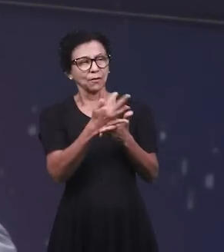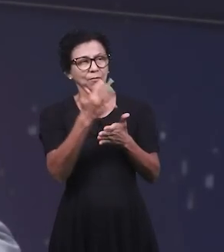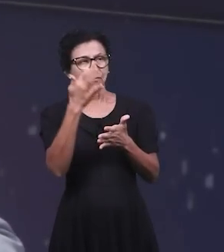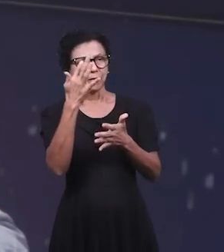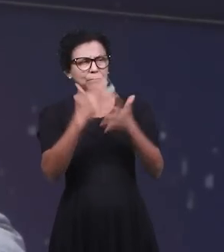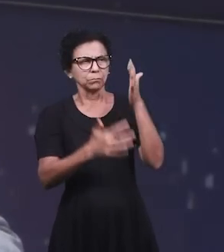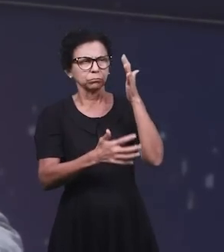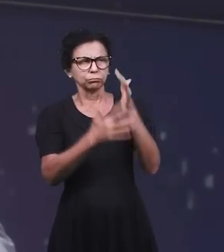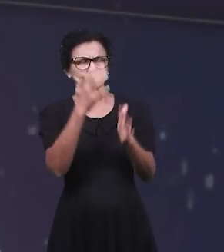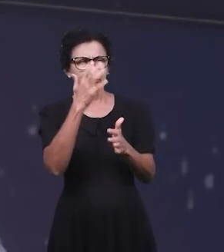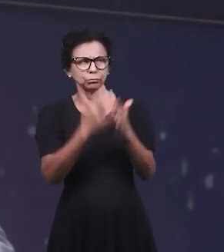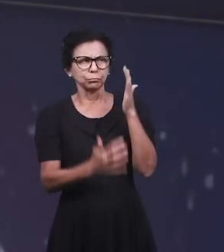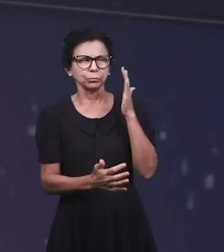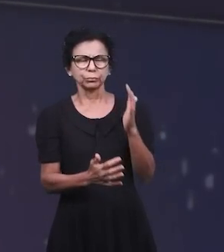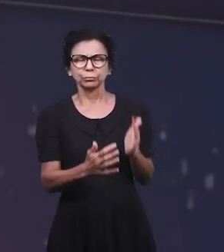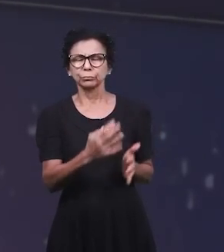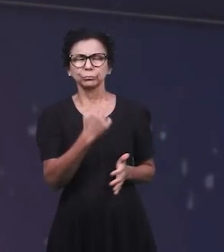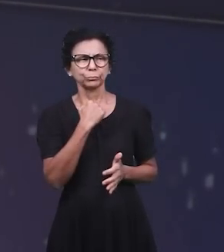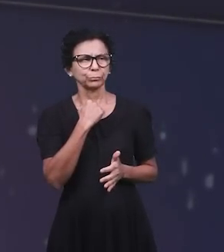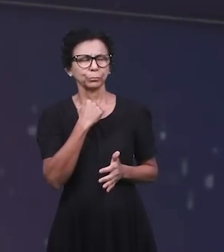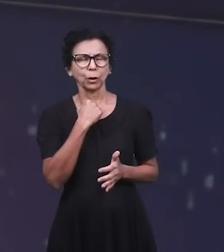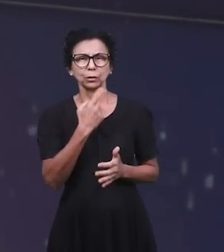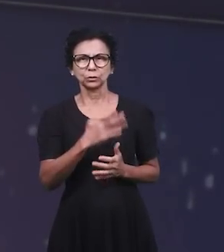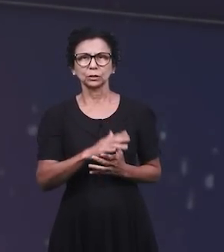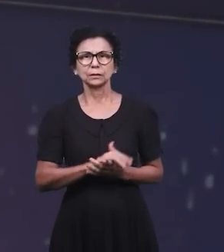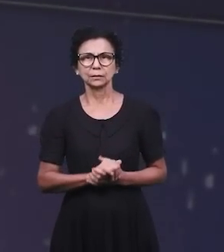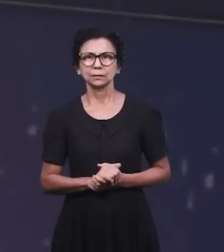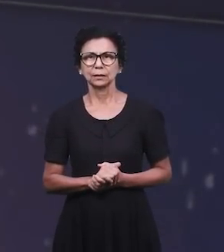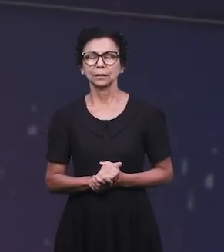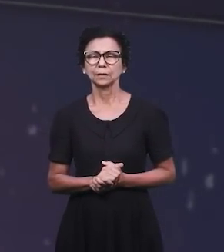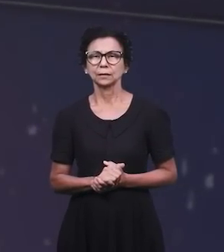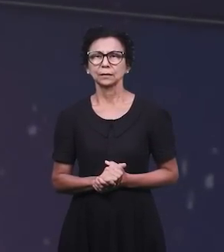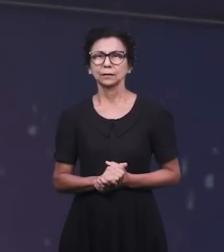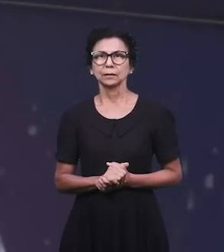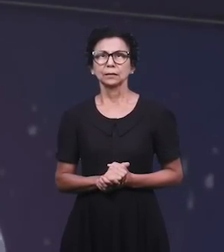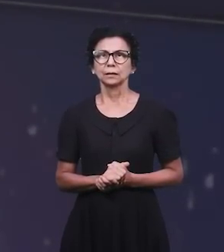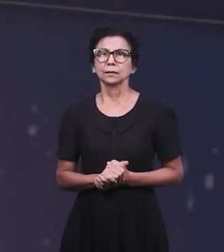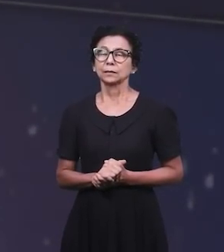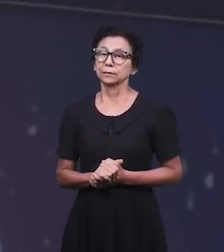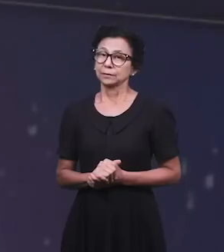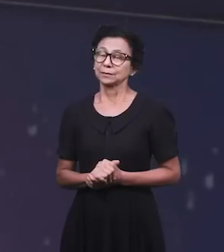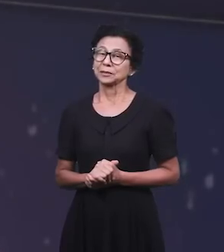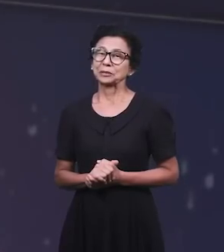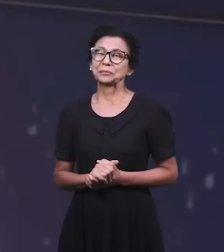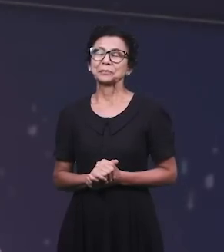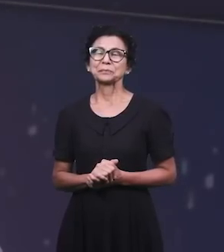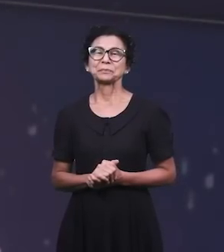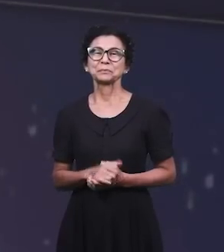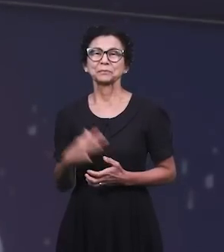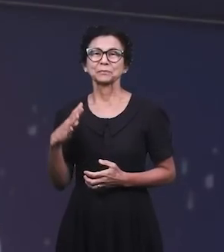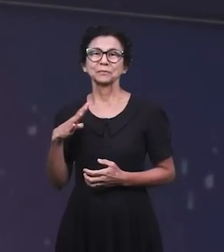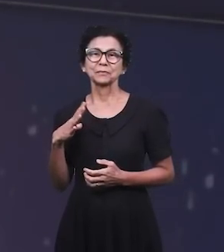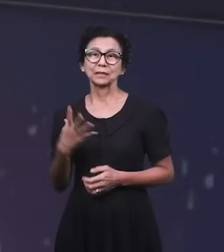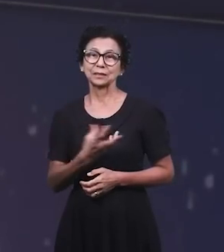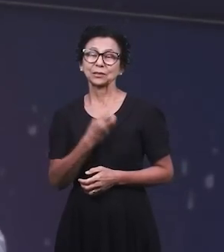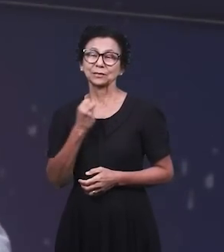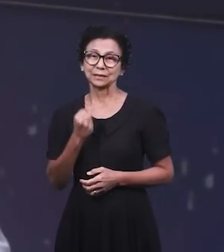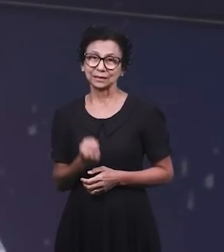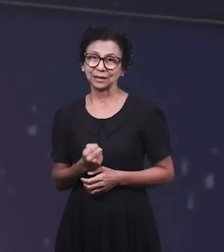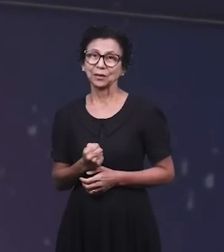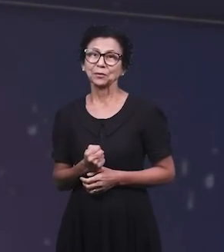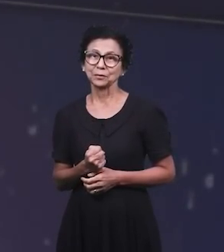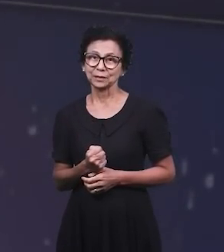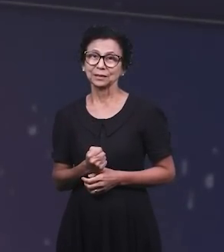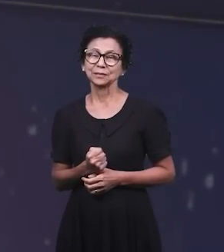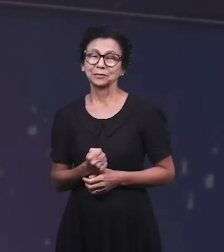seguinte, a informação, ela não pode se corromper, ela não pode ser alterada, né? Não pode ter ruído. Né? Então, a criptografia também,